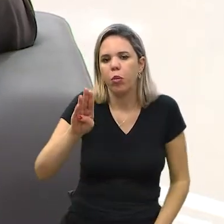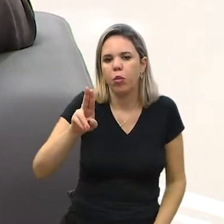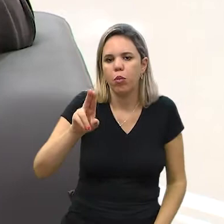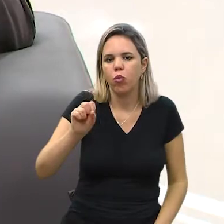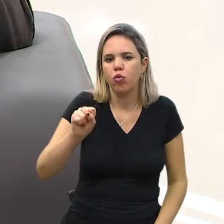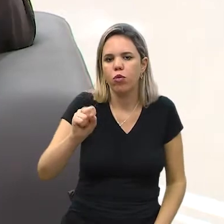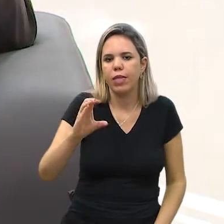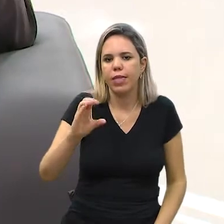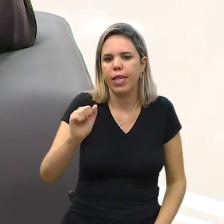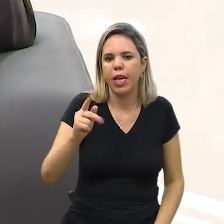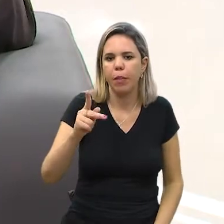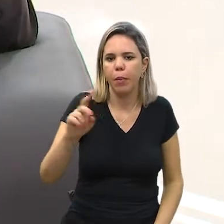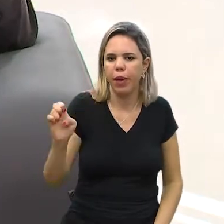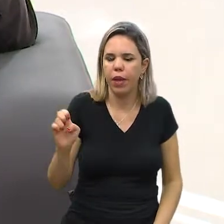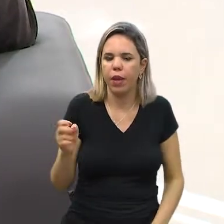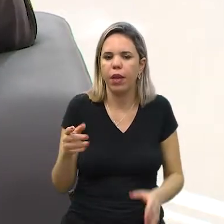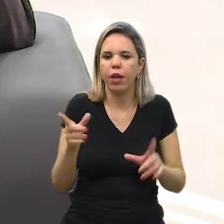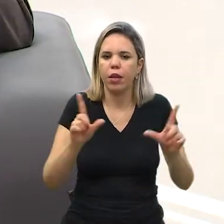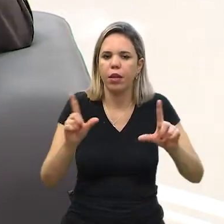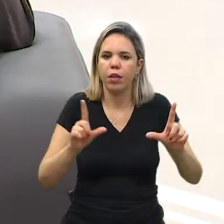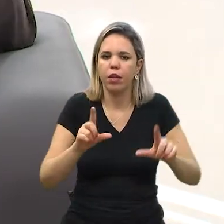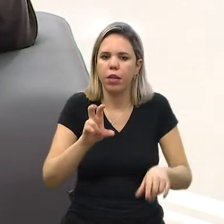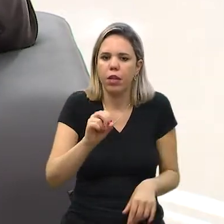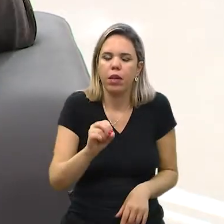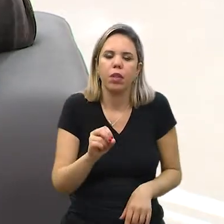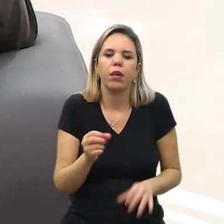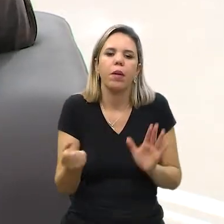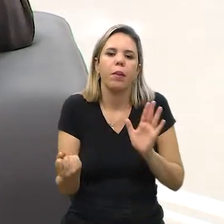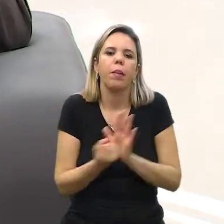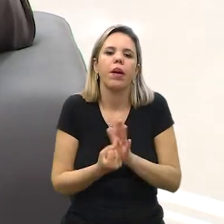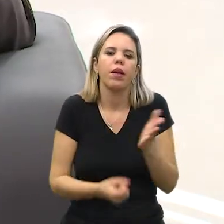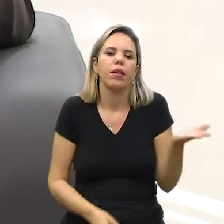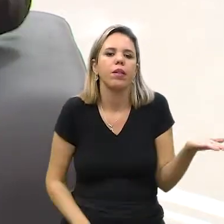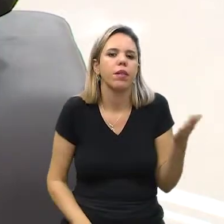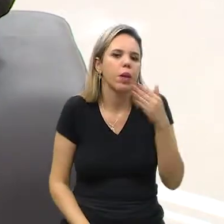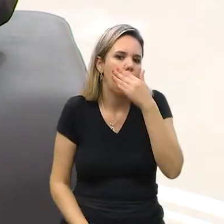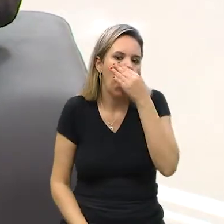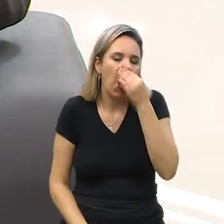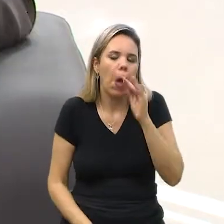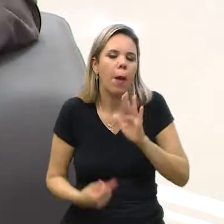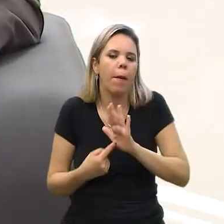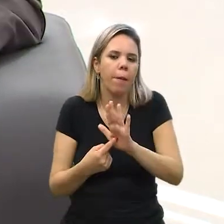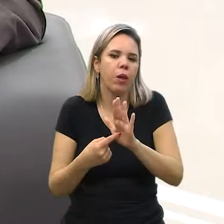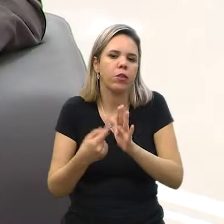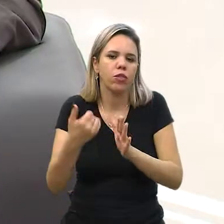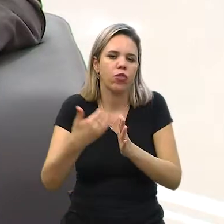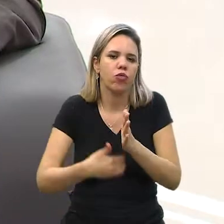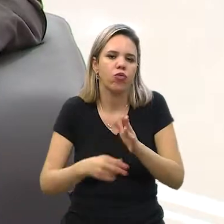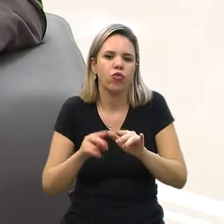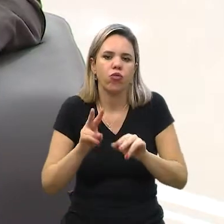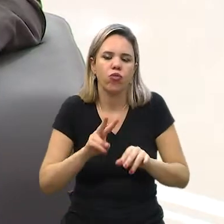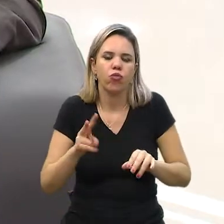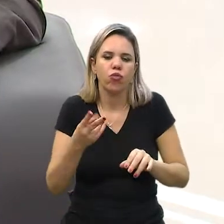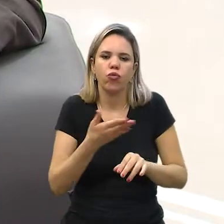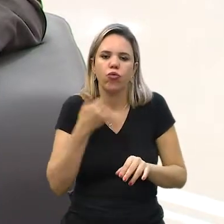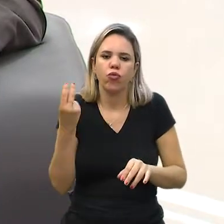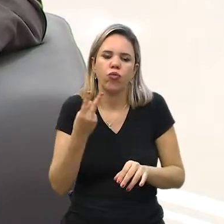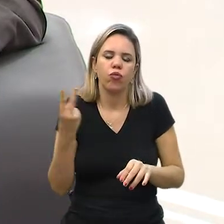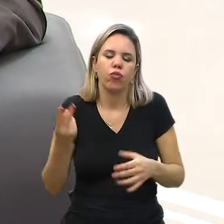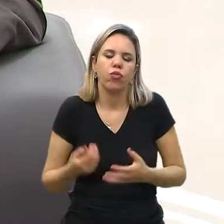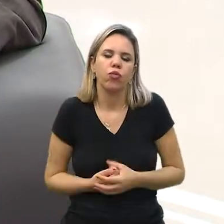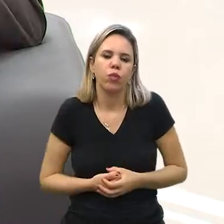você colocar lá, olha, eu quero uma televisão de 50 polegadas, marca tal, ele traz lá os melhores